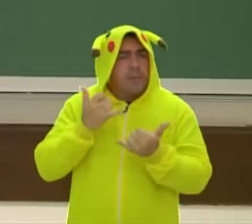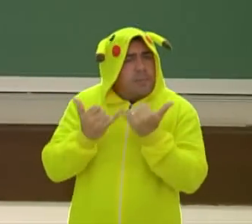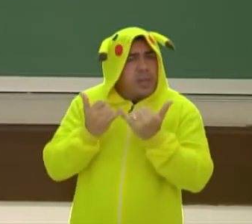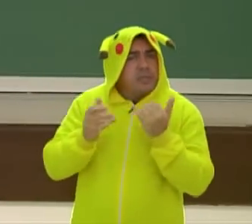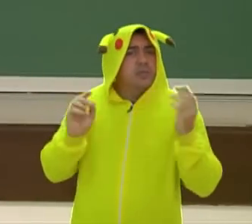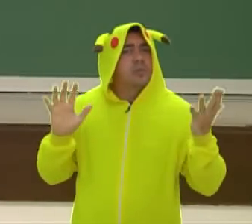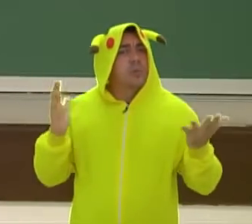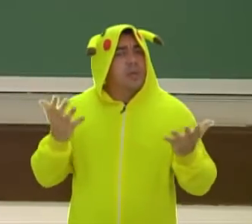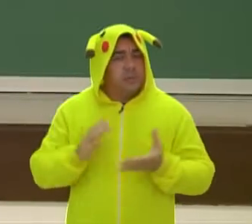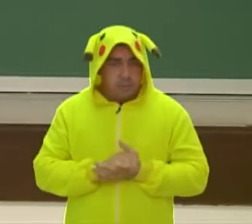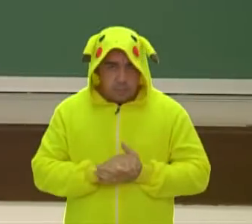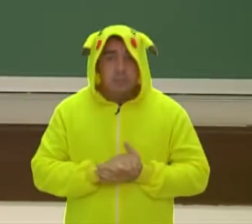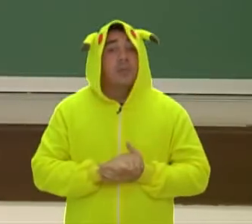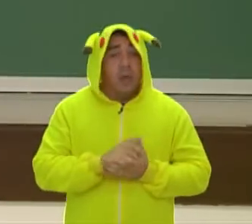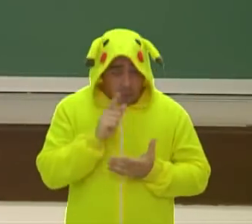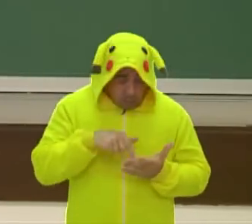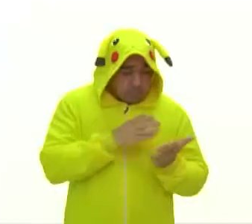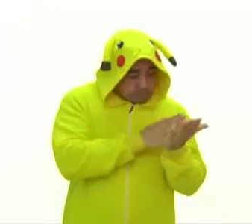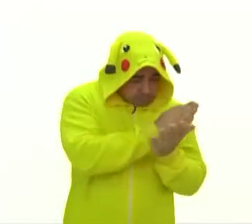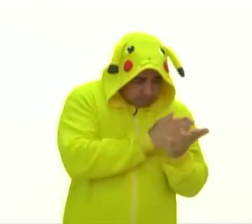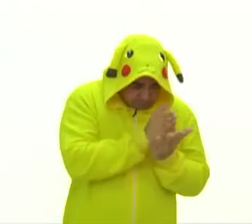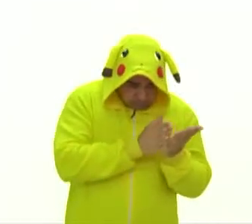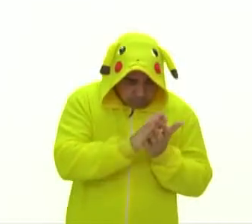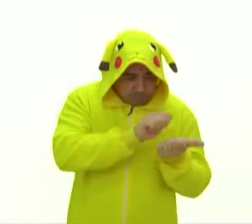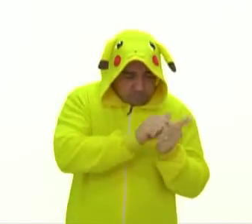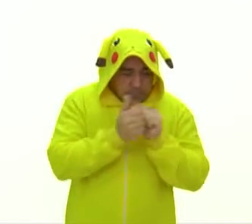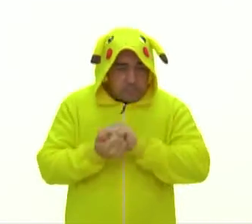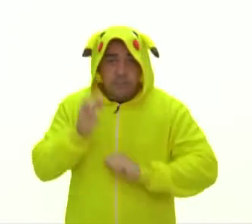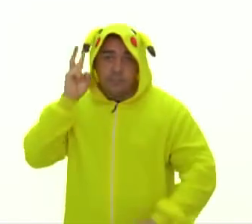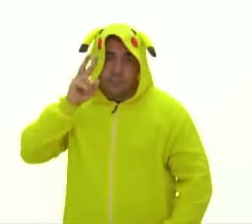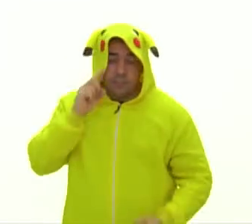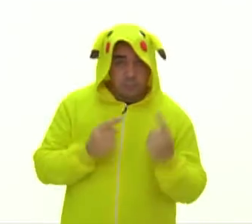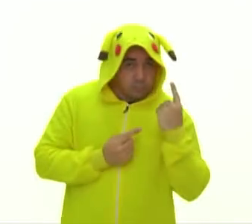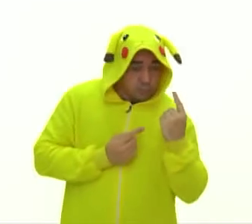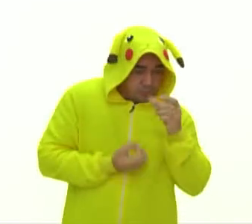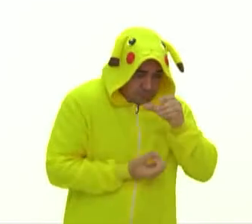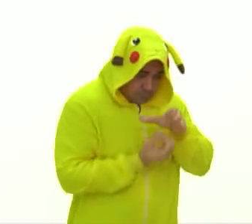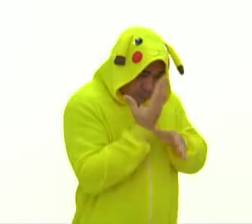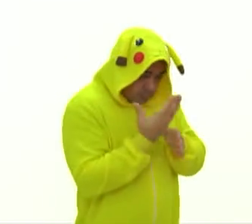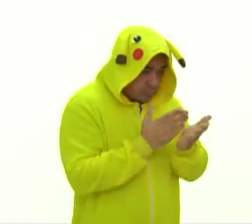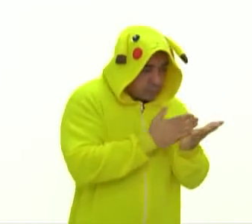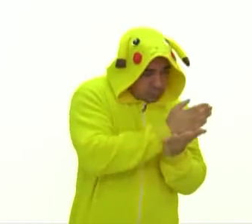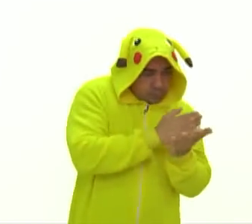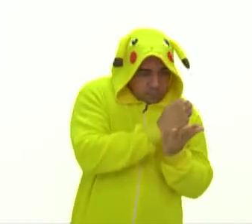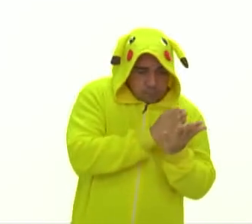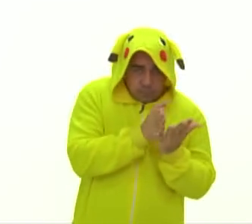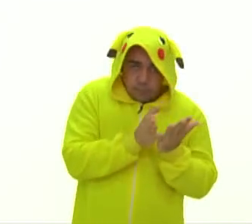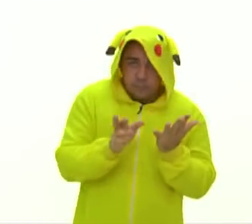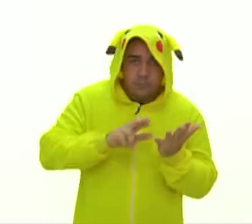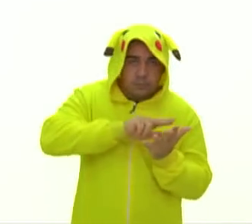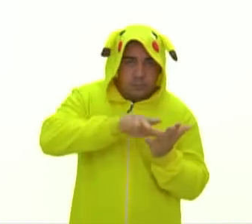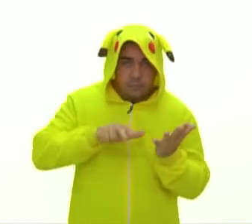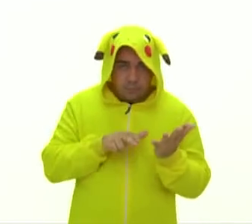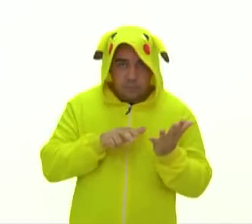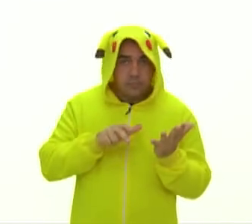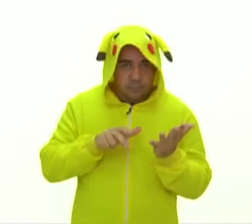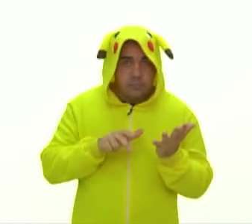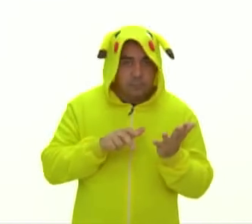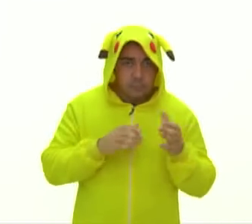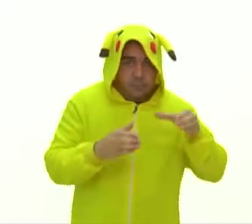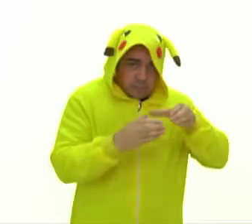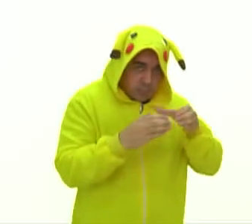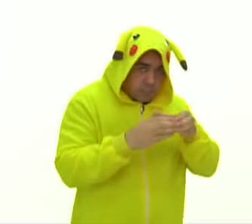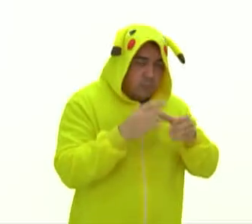parecido? A irradiação adaptativa. Lembra aquilo de um ancestral comum que dá origem a várias espécies? A gente viu lá